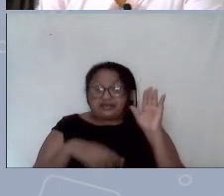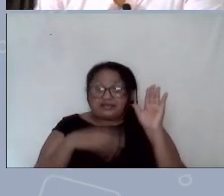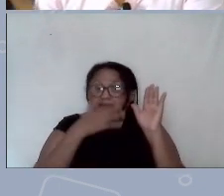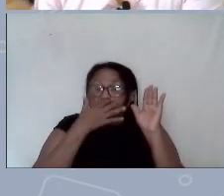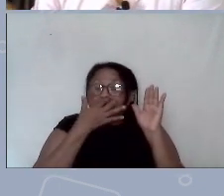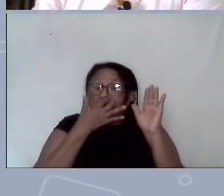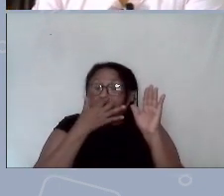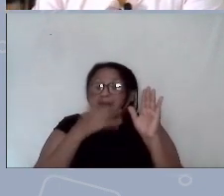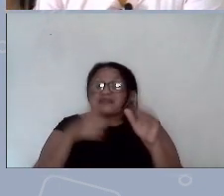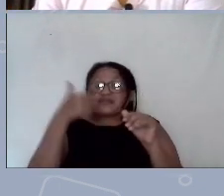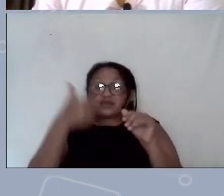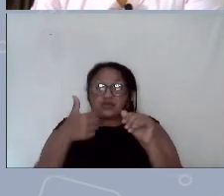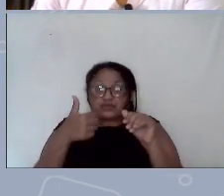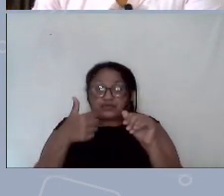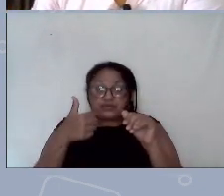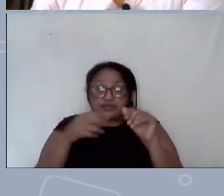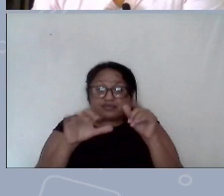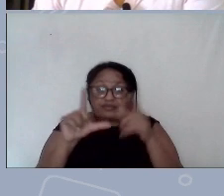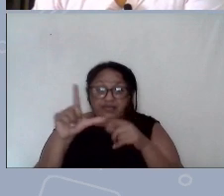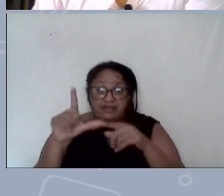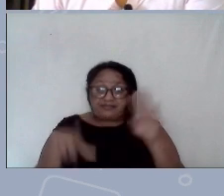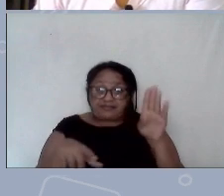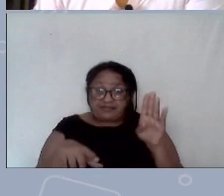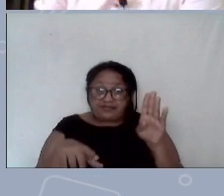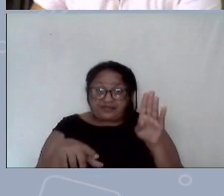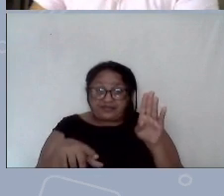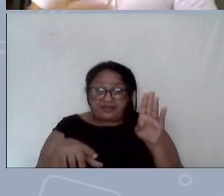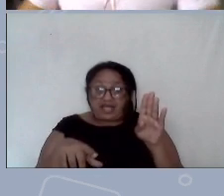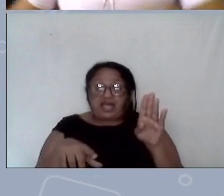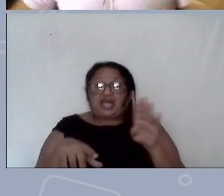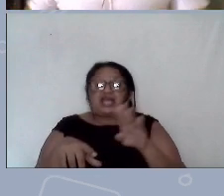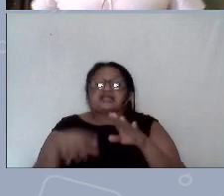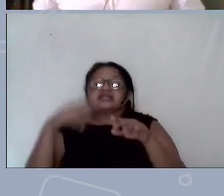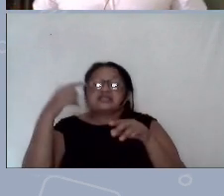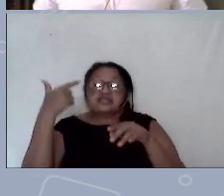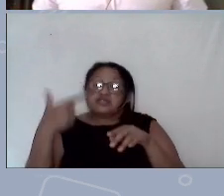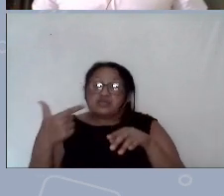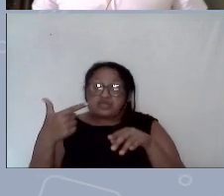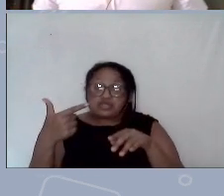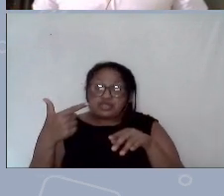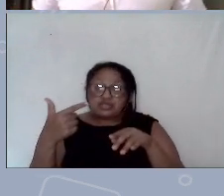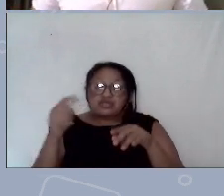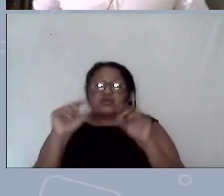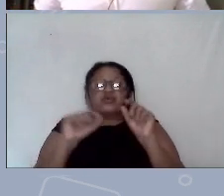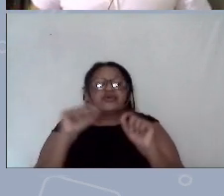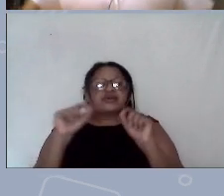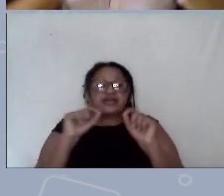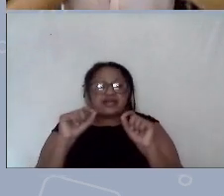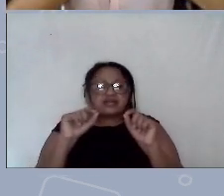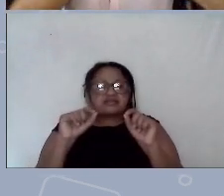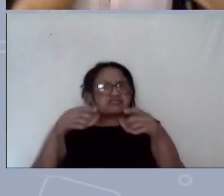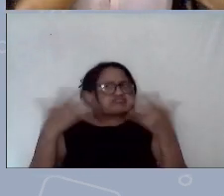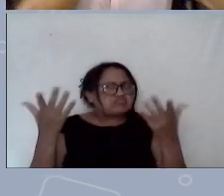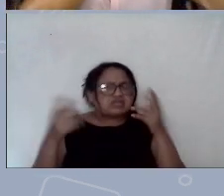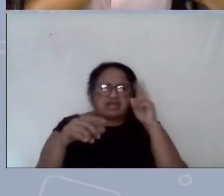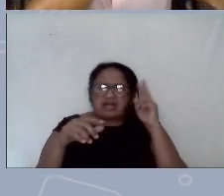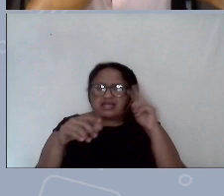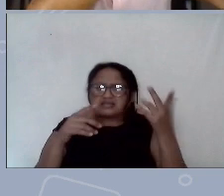um é divergente e dois transformante será? lembra?